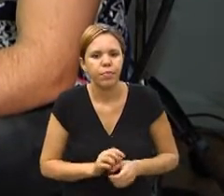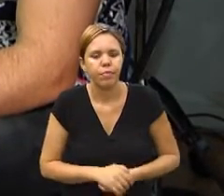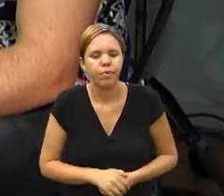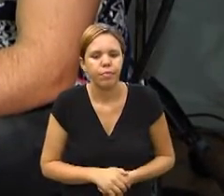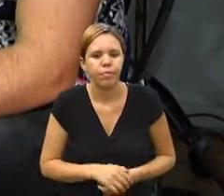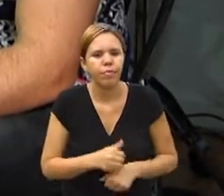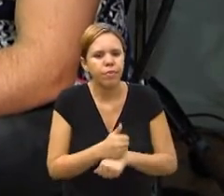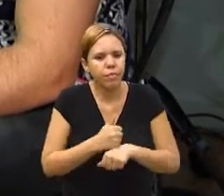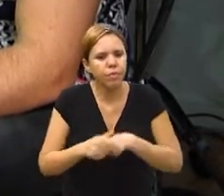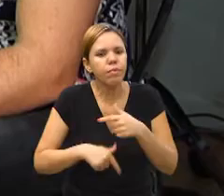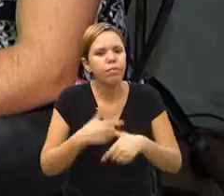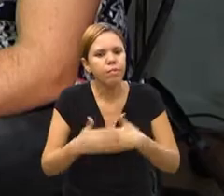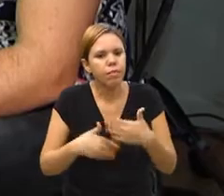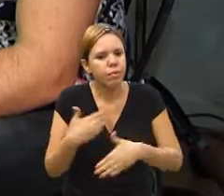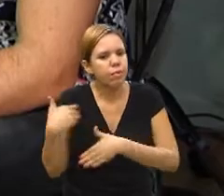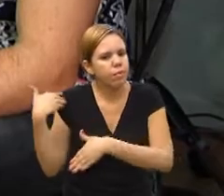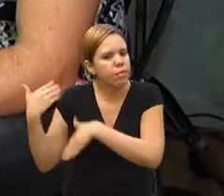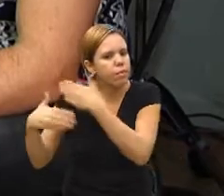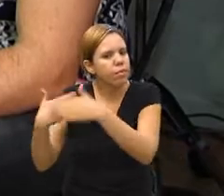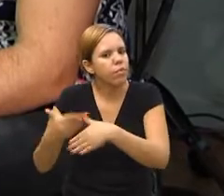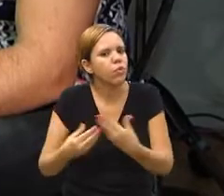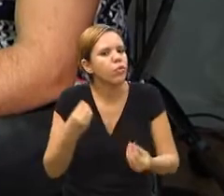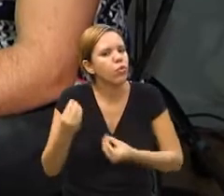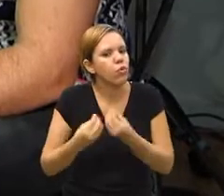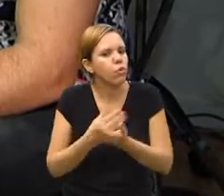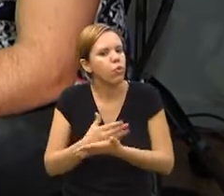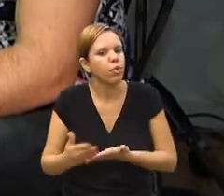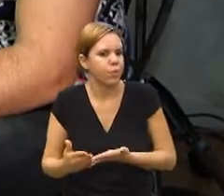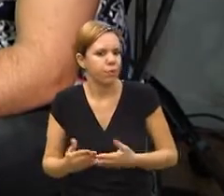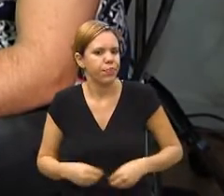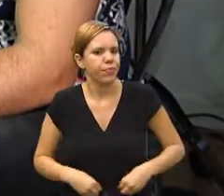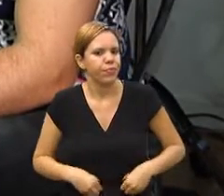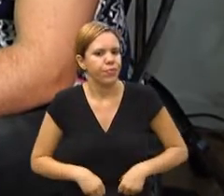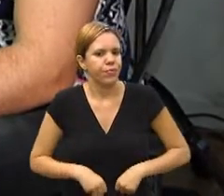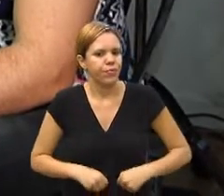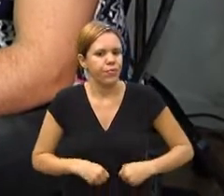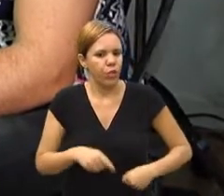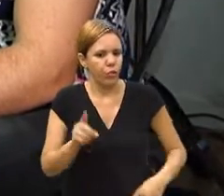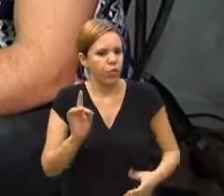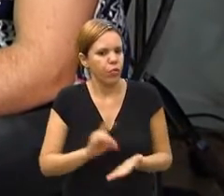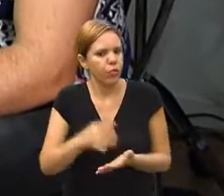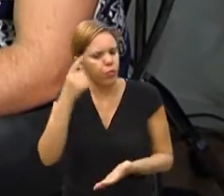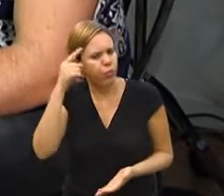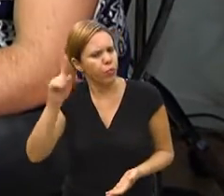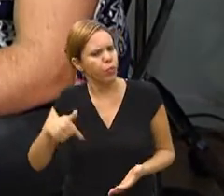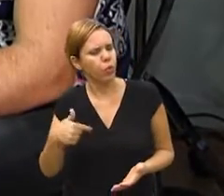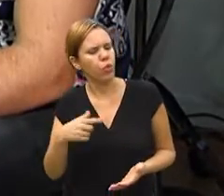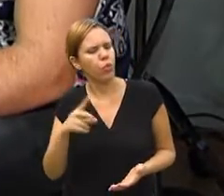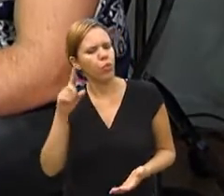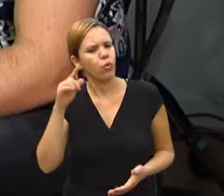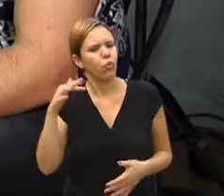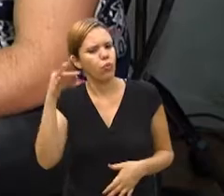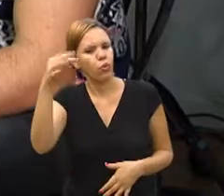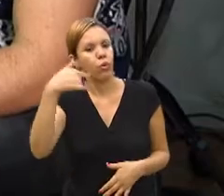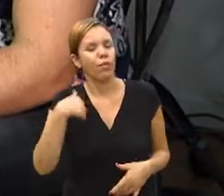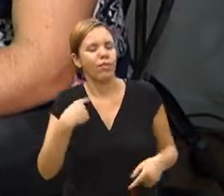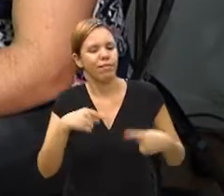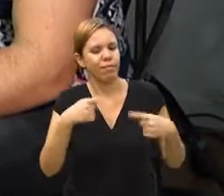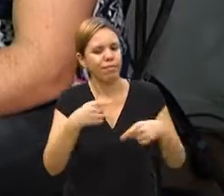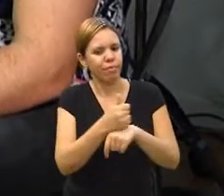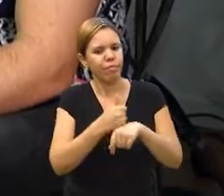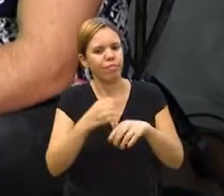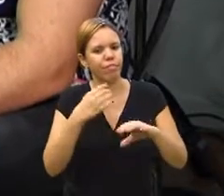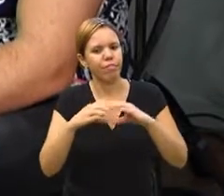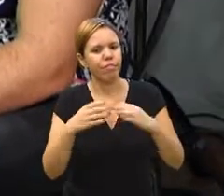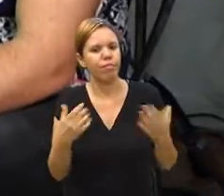sua carreira, da sua trajetória, como tudo começou, como que você de fato pensou um dia, puxa vida, você é músico, você é